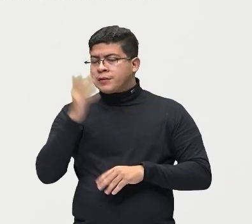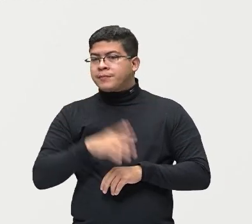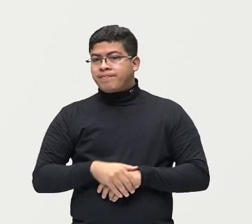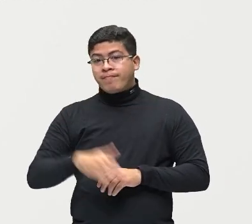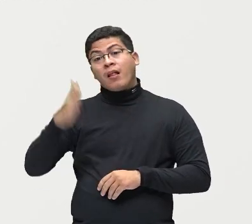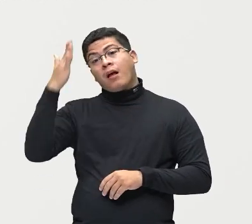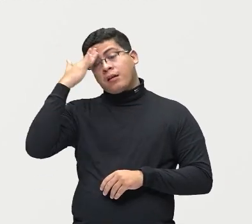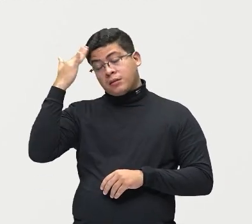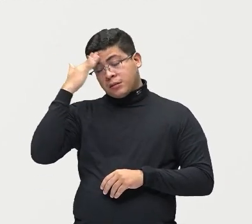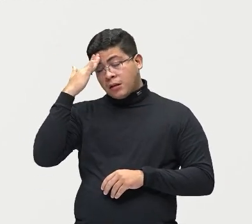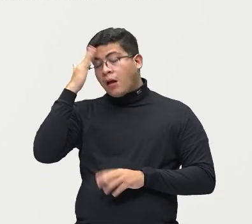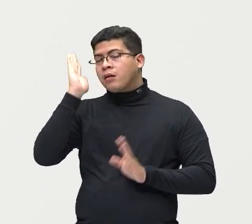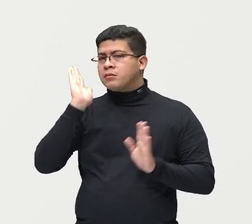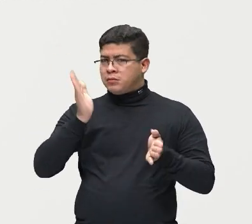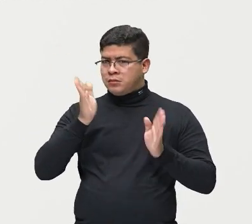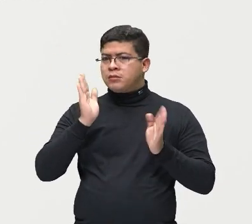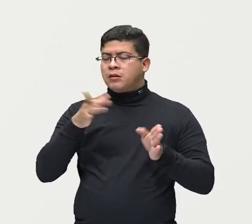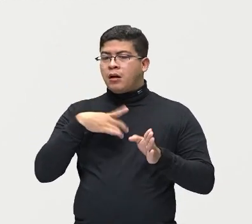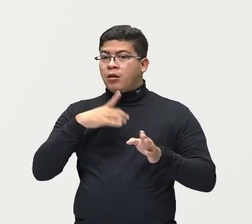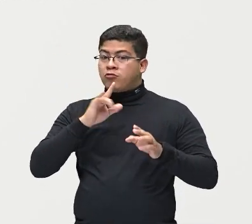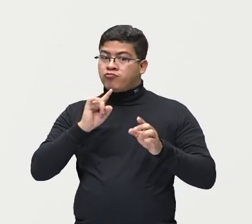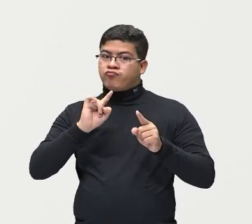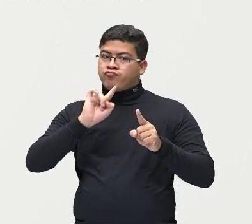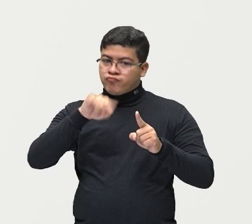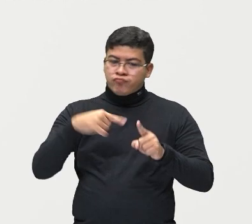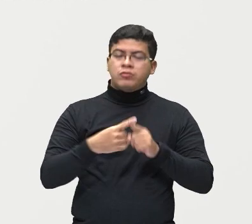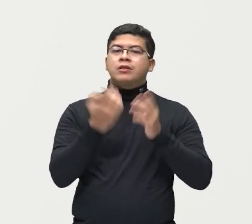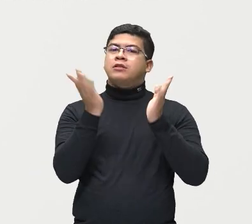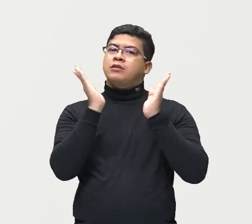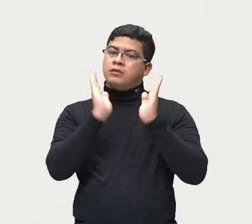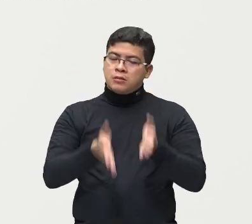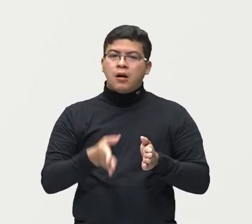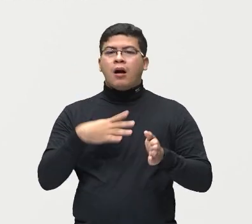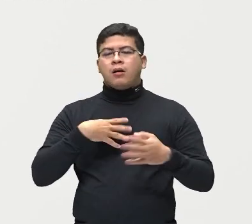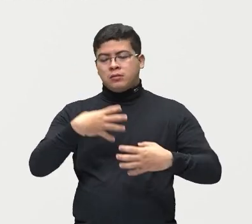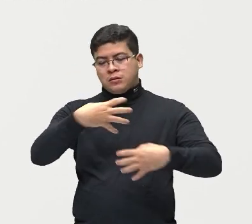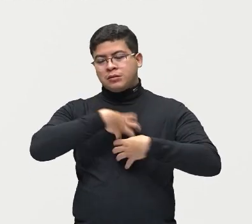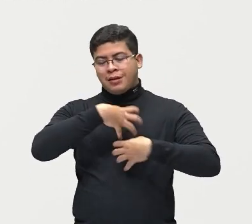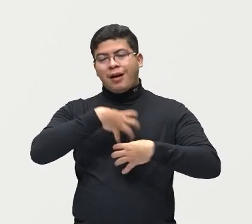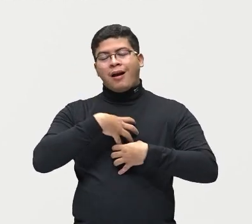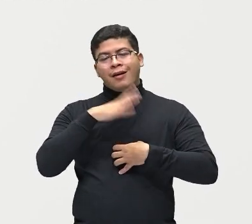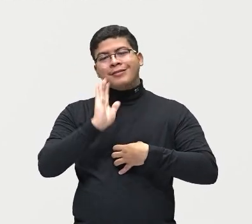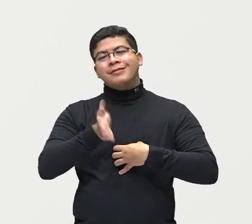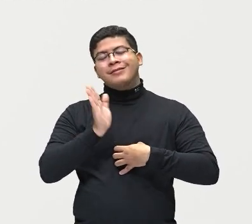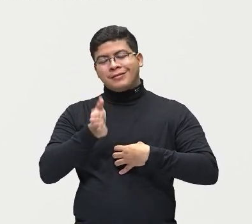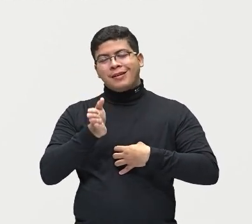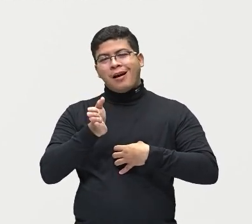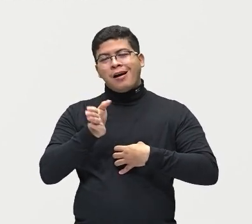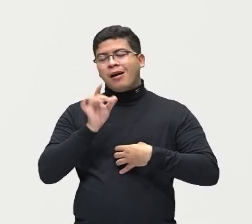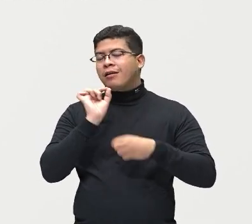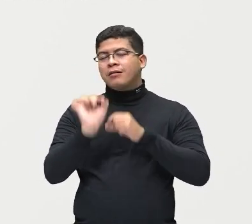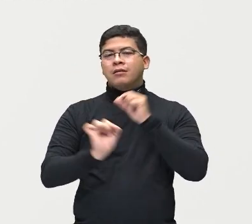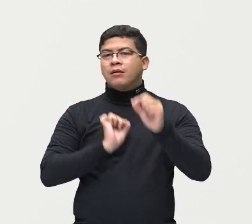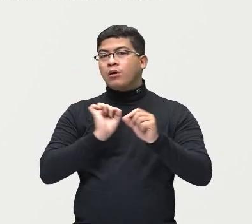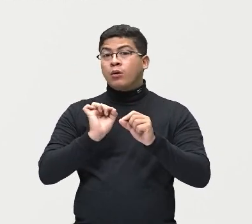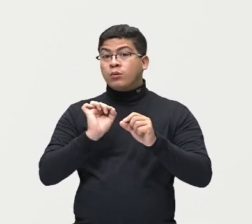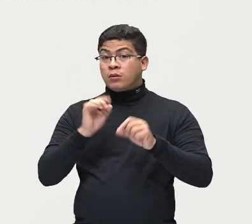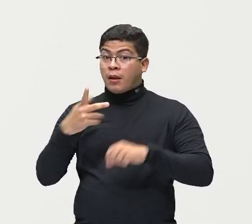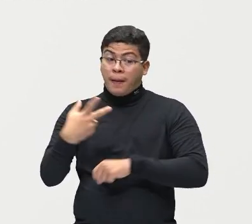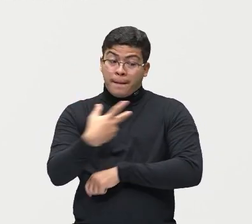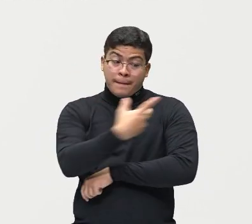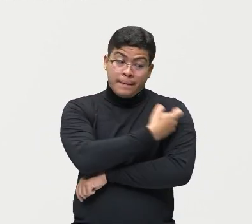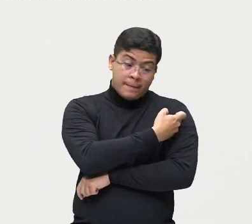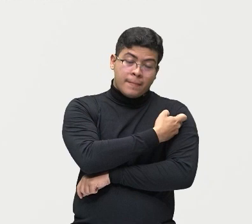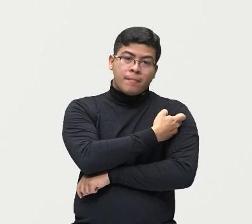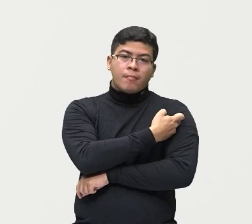essa criança, no momento da reinfecção, ela já estava com os anticorpos, né? Então, o que aconteceu na primeira vacina?